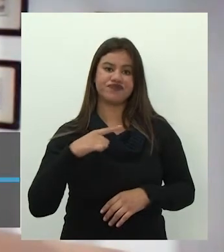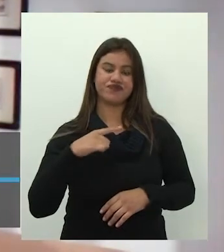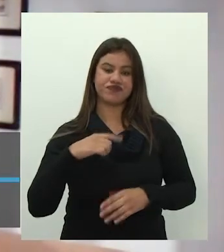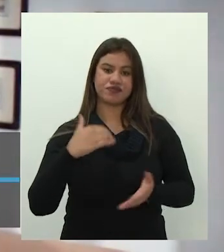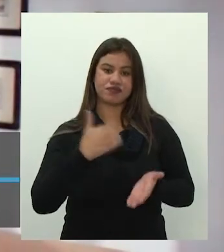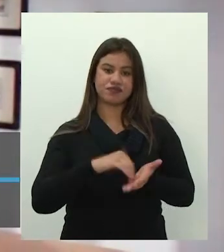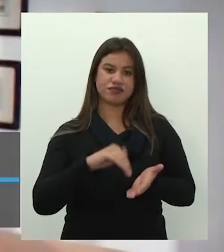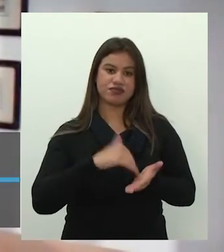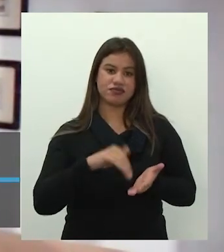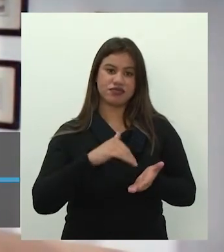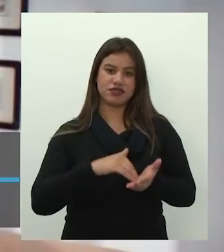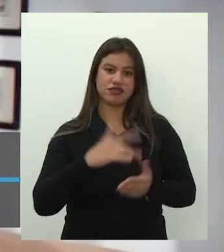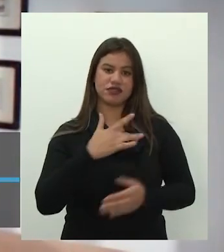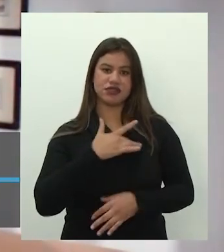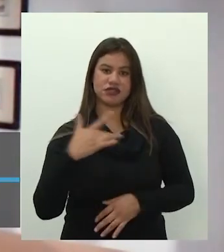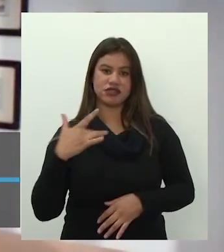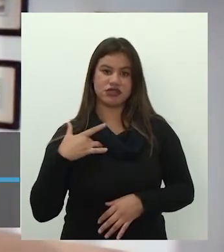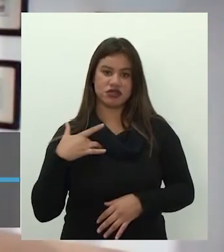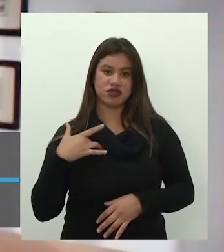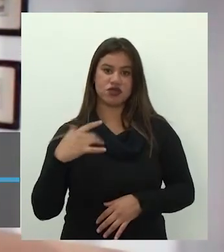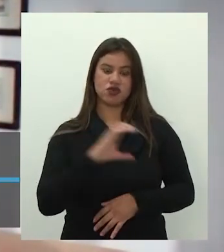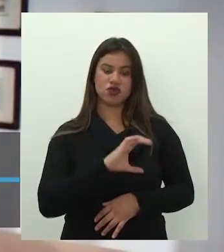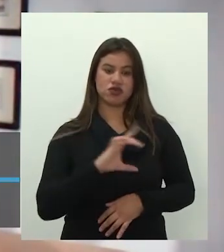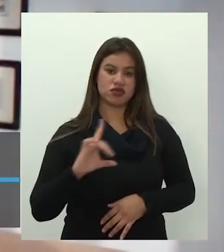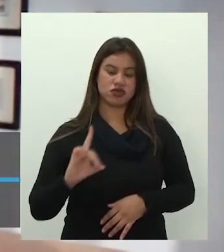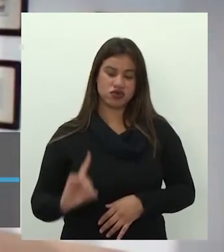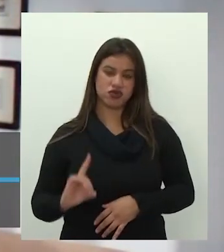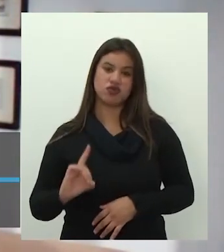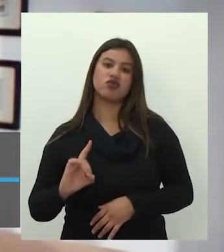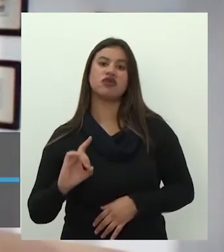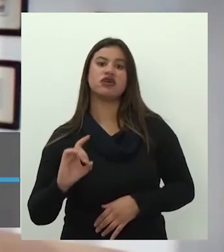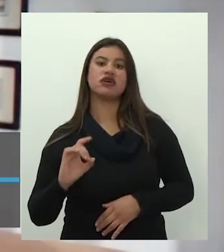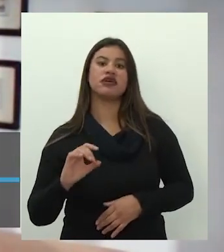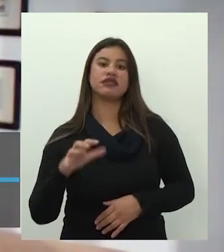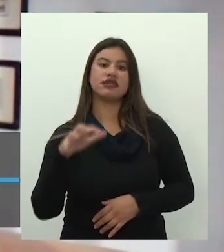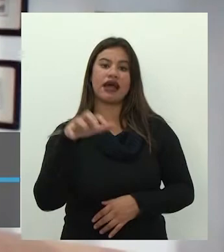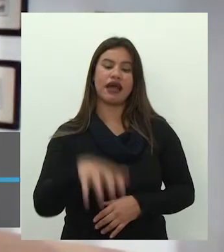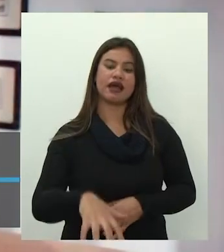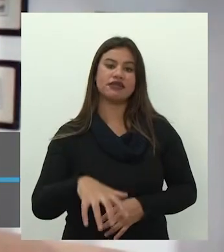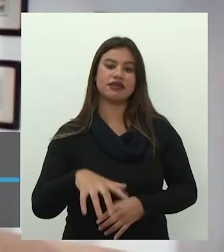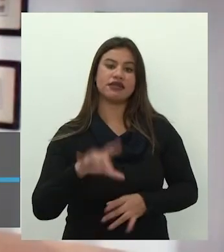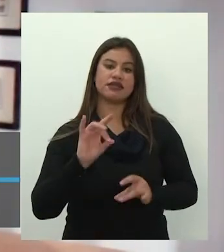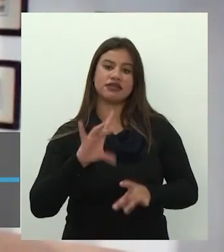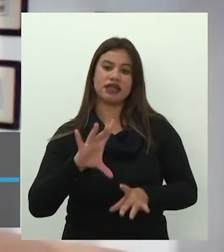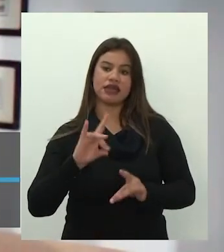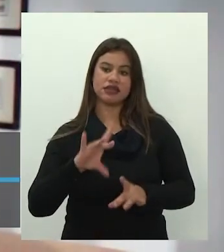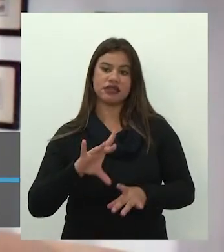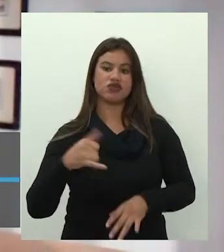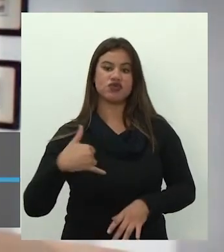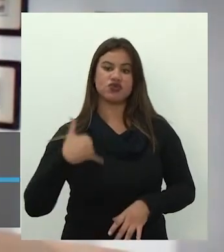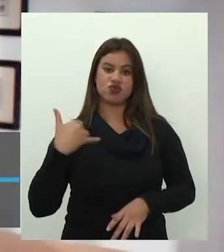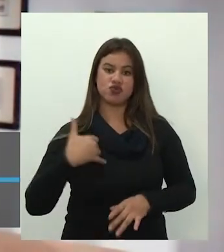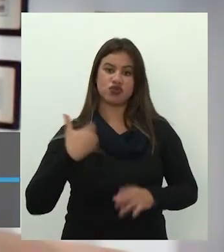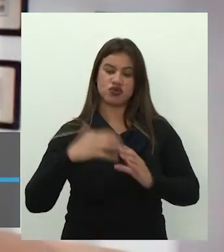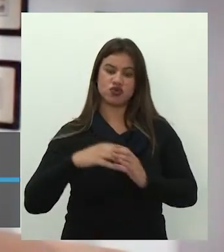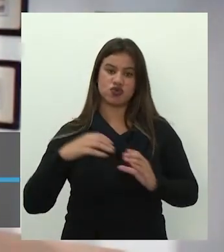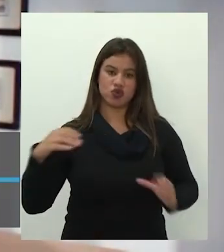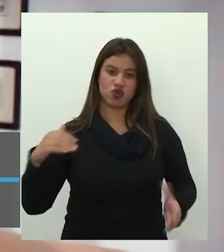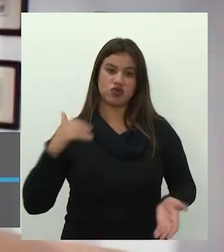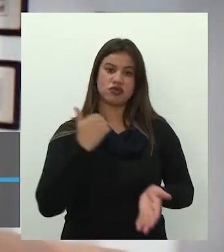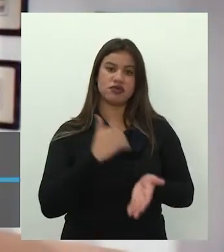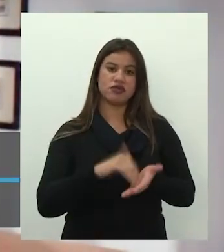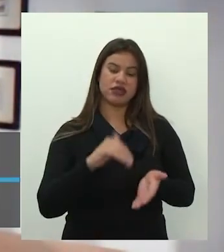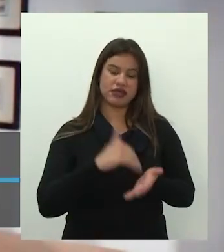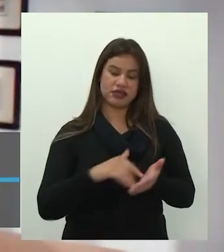Saúde, sou coordenadora da área técnica de saúde do idoso da secretaria, né? Então, o meu